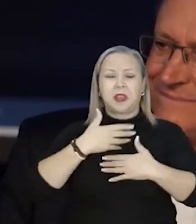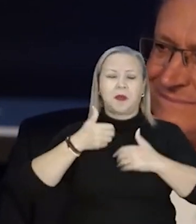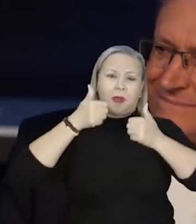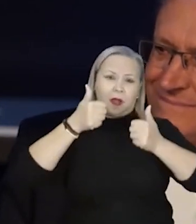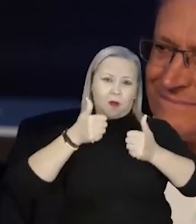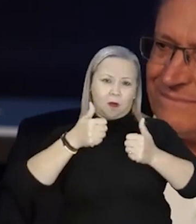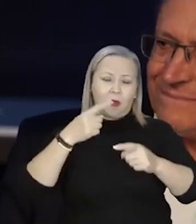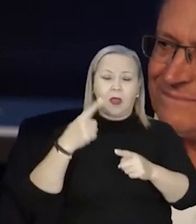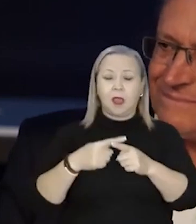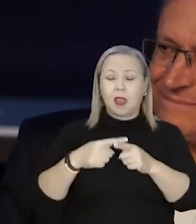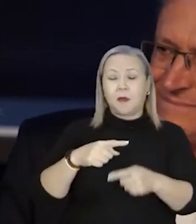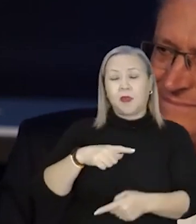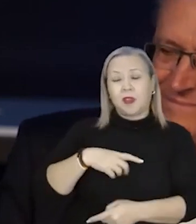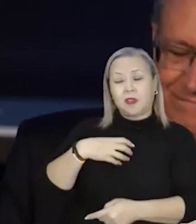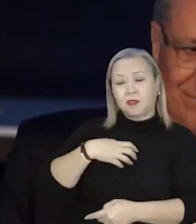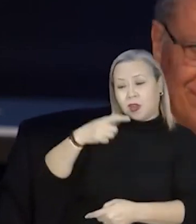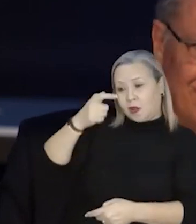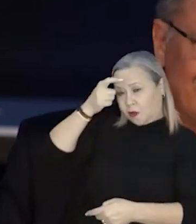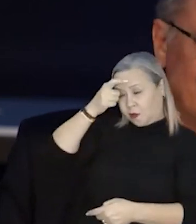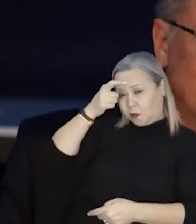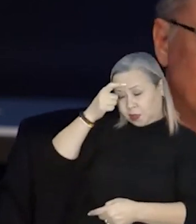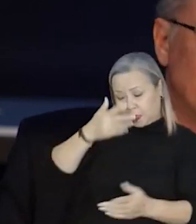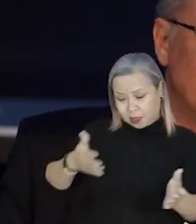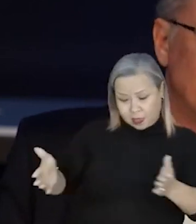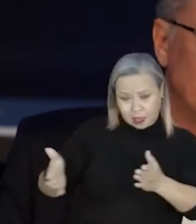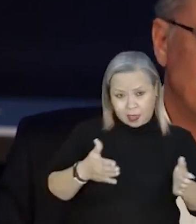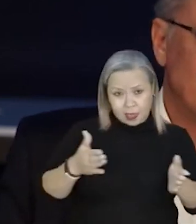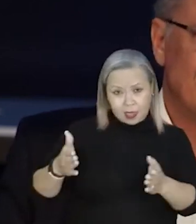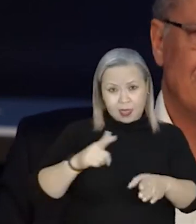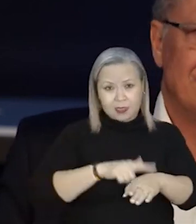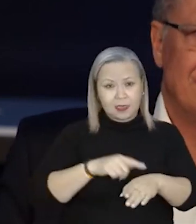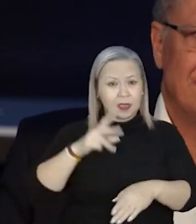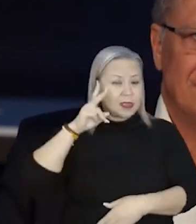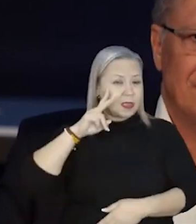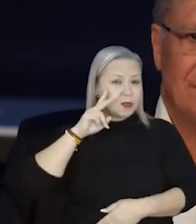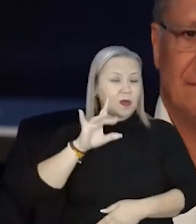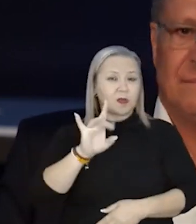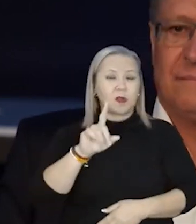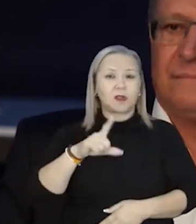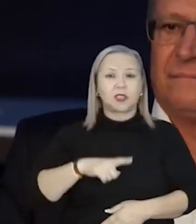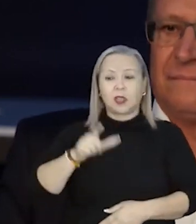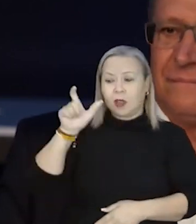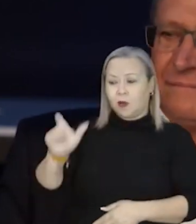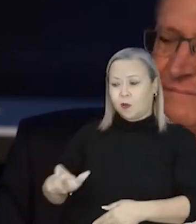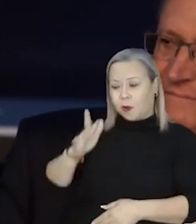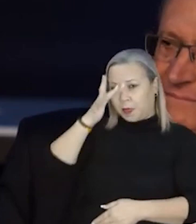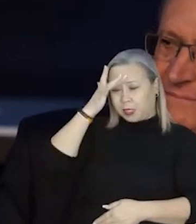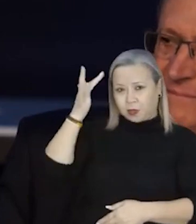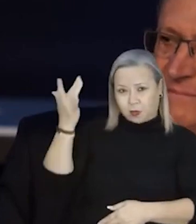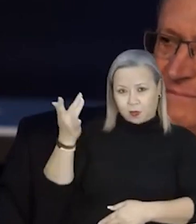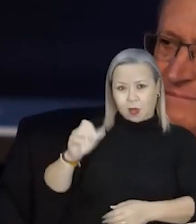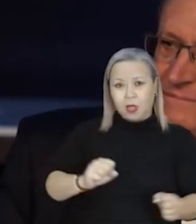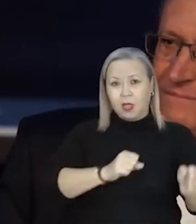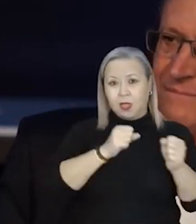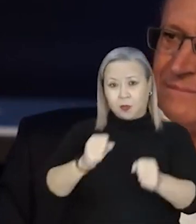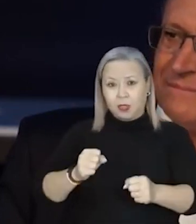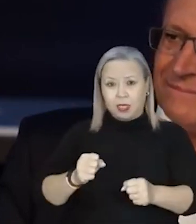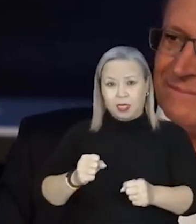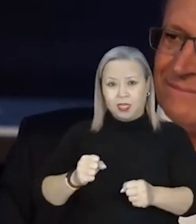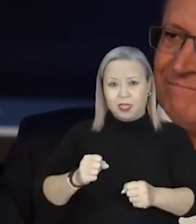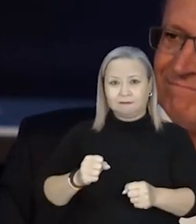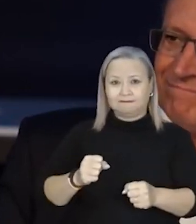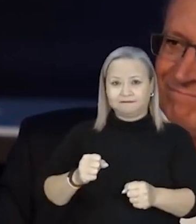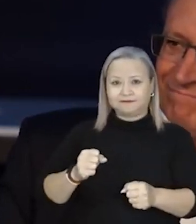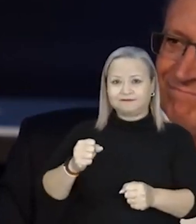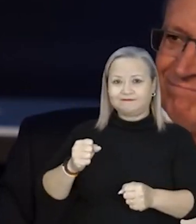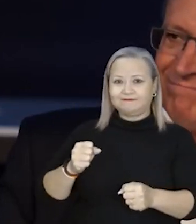que, naquele instante histórico, só existia uma pessoa que poderia derrotar o Bolsonaro, que era eu,